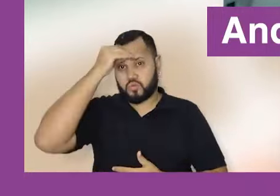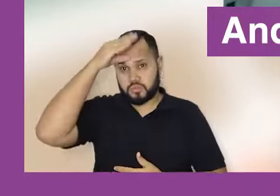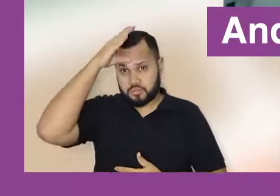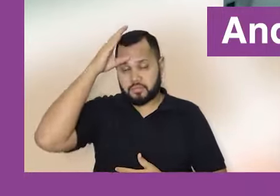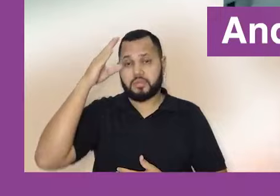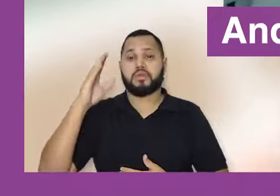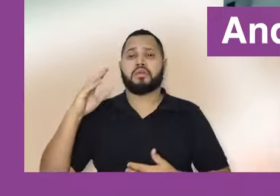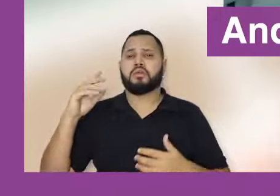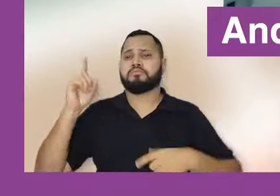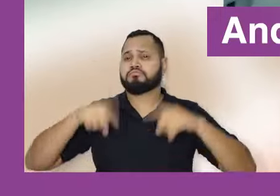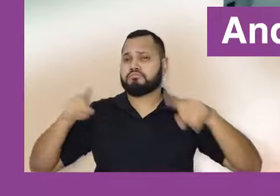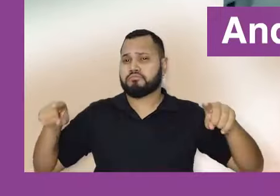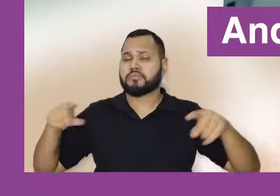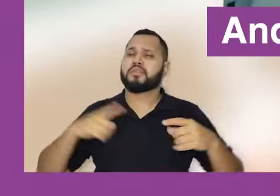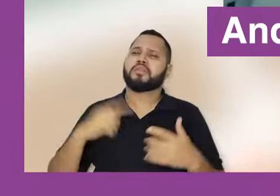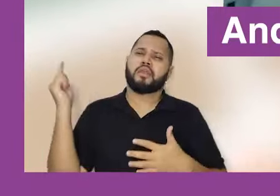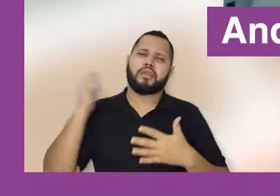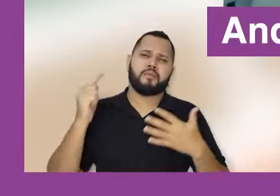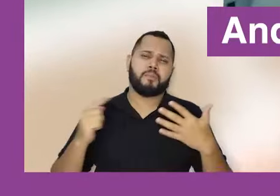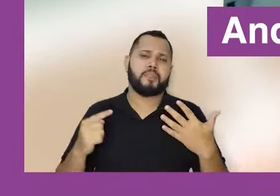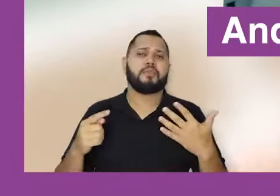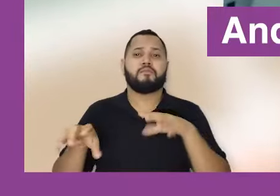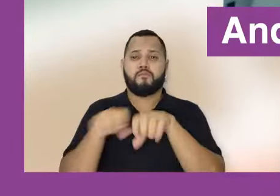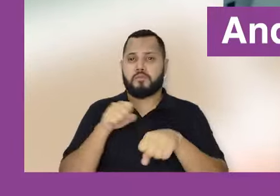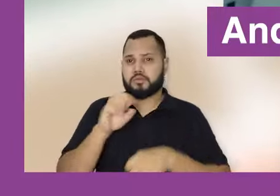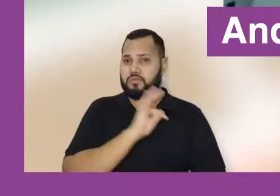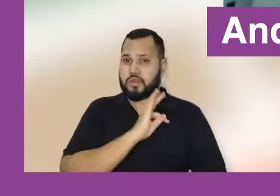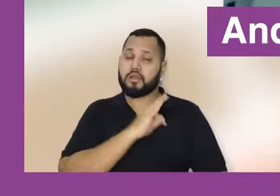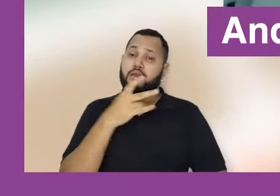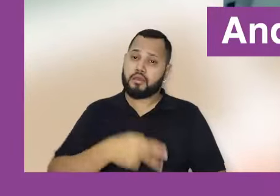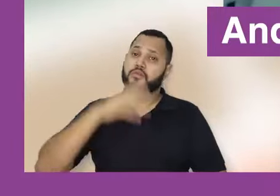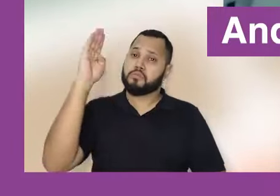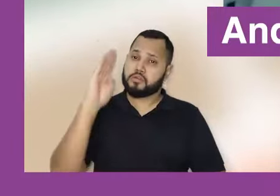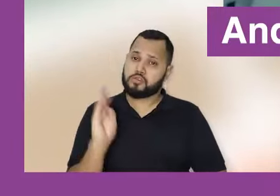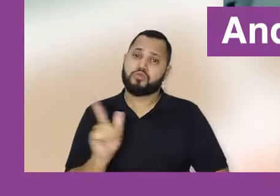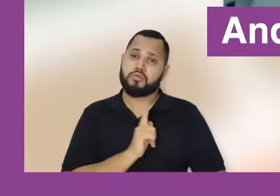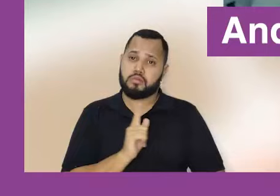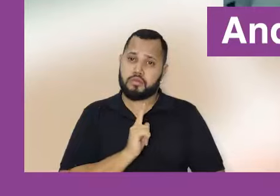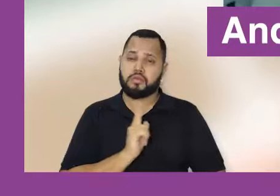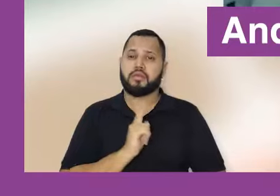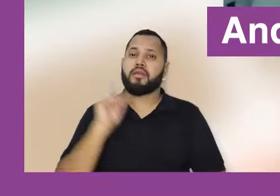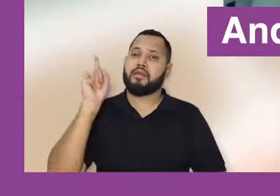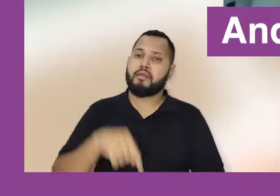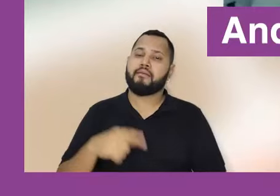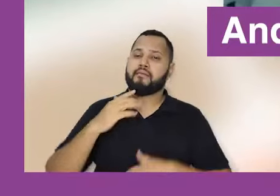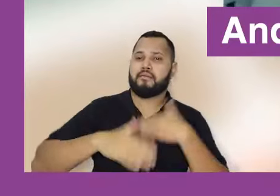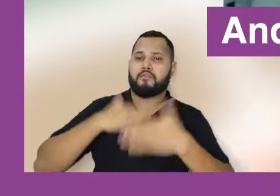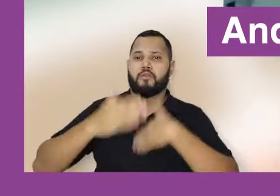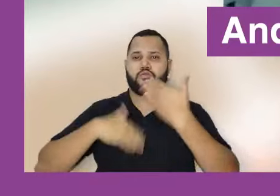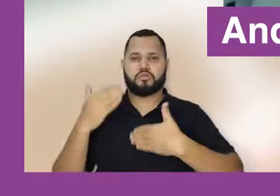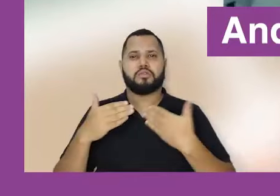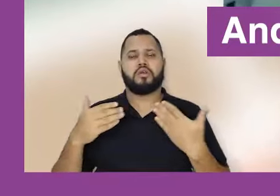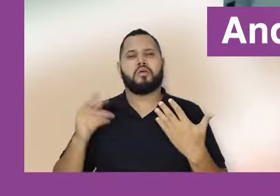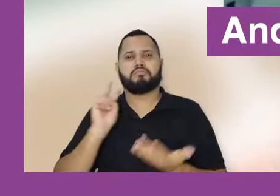conhecimentos enfim e a gente tem muita capacidade de condição no Brasil também para fazer essa evolução